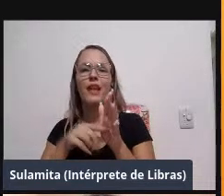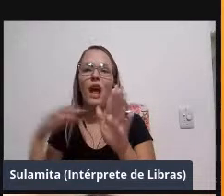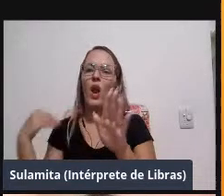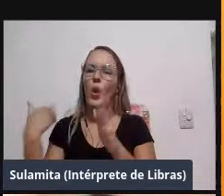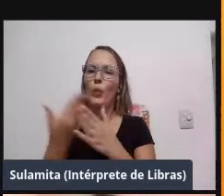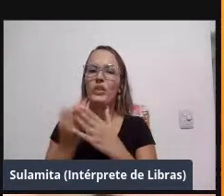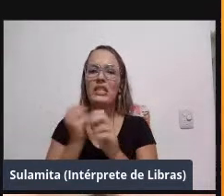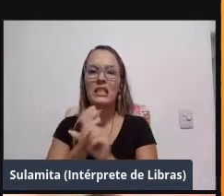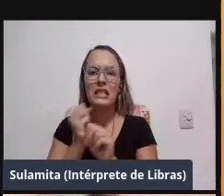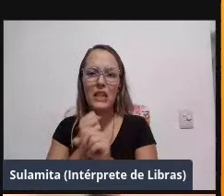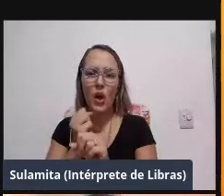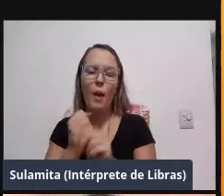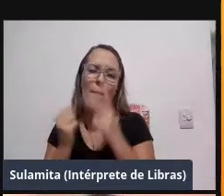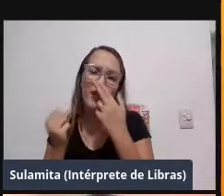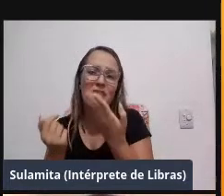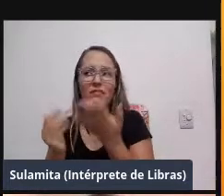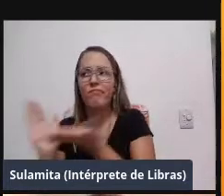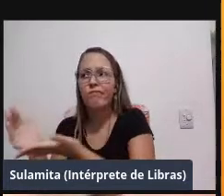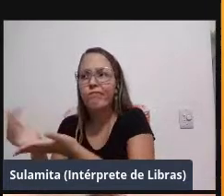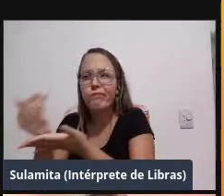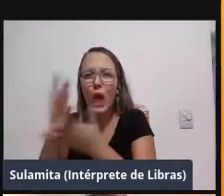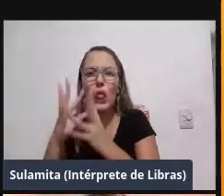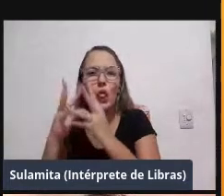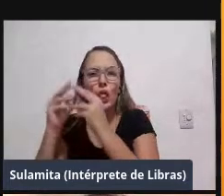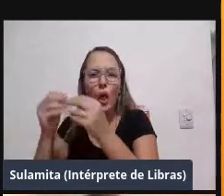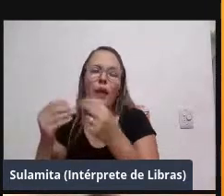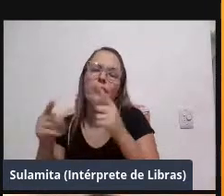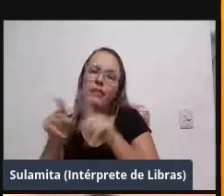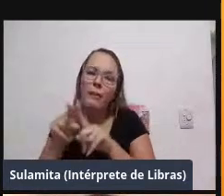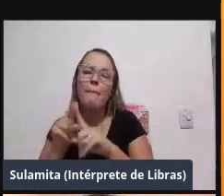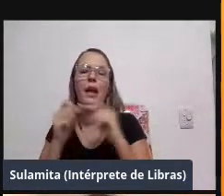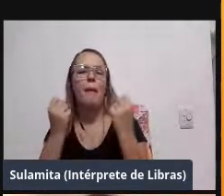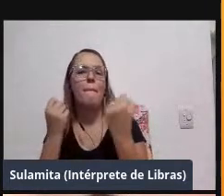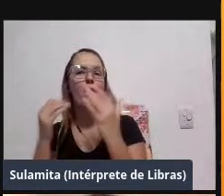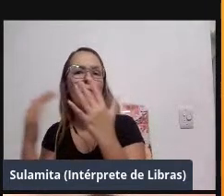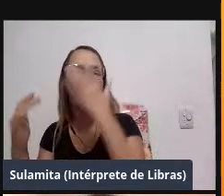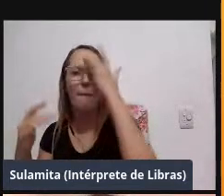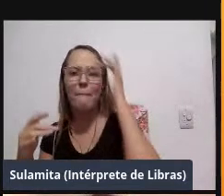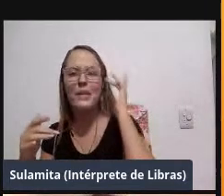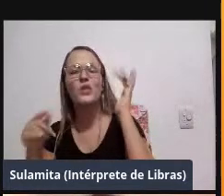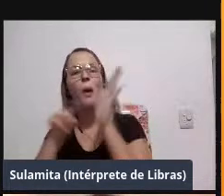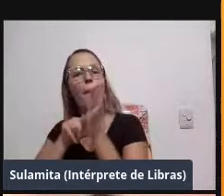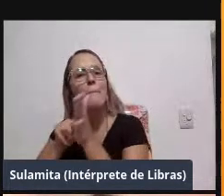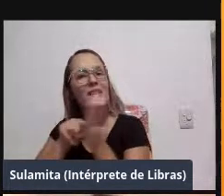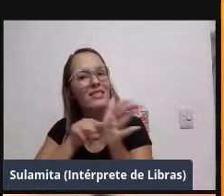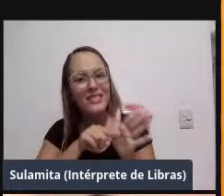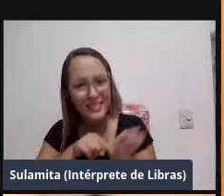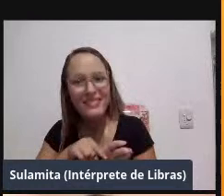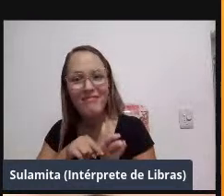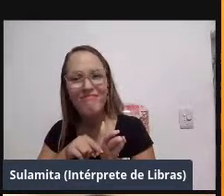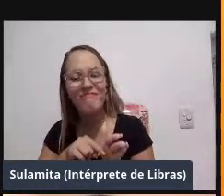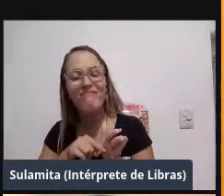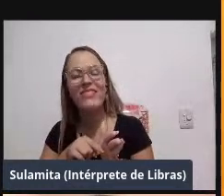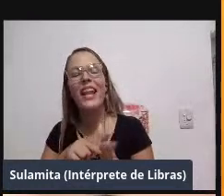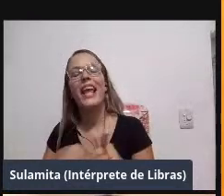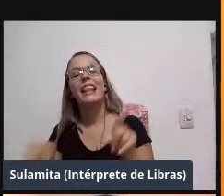um apanhado geral, uma homenagem, né, aos pesquisadores e pesquisadoras, e mesmo